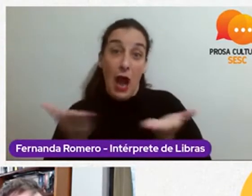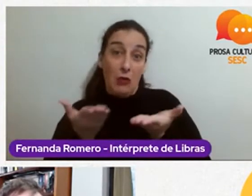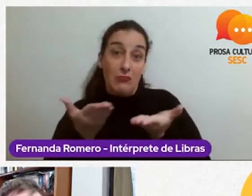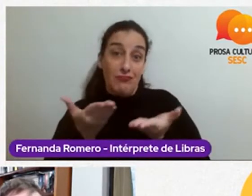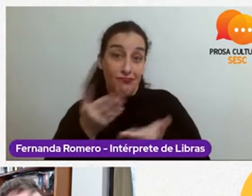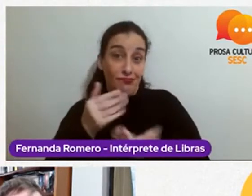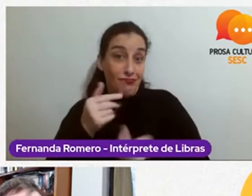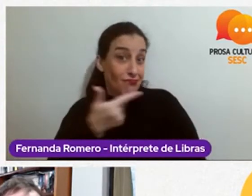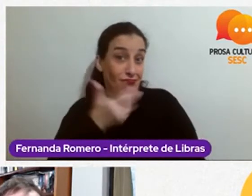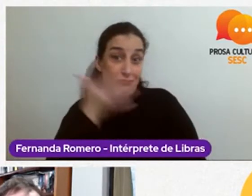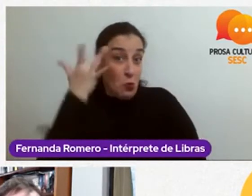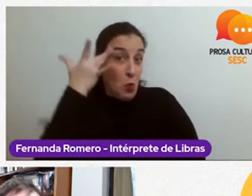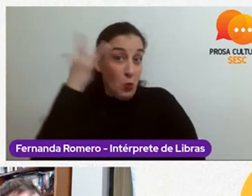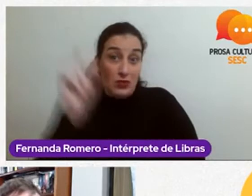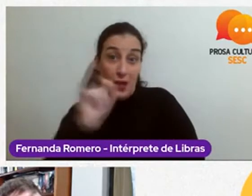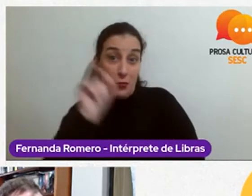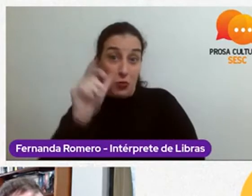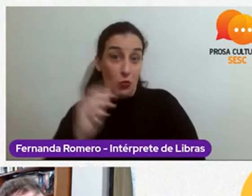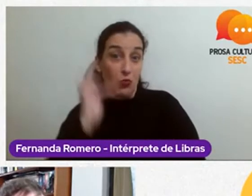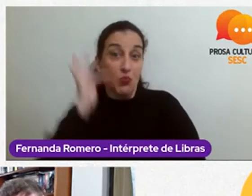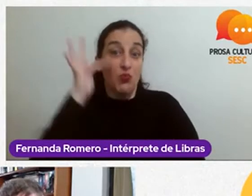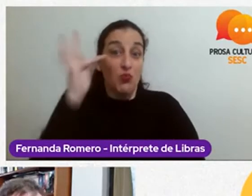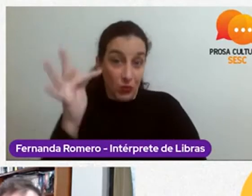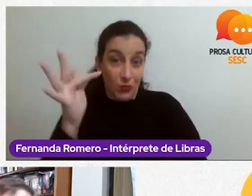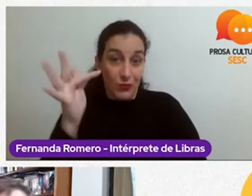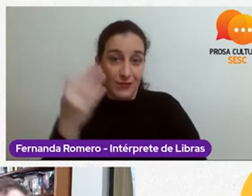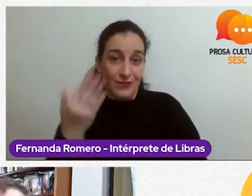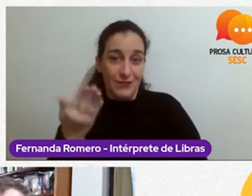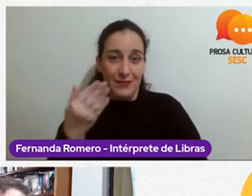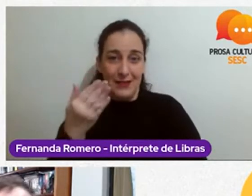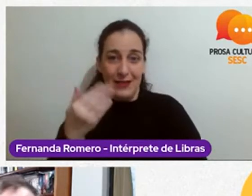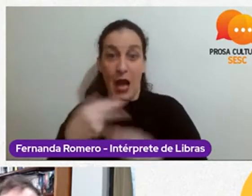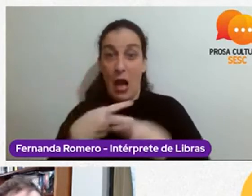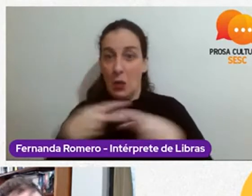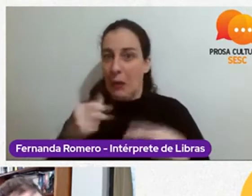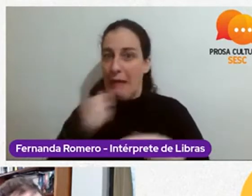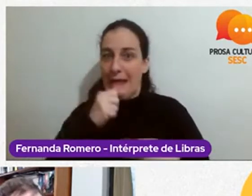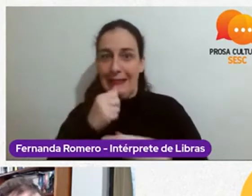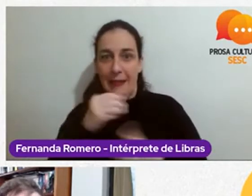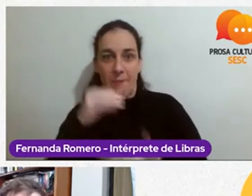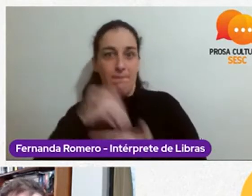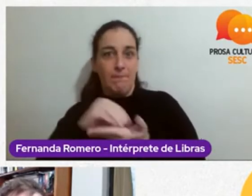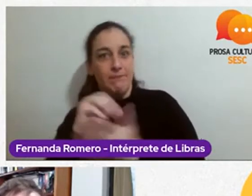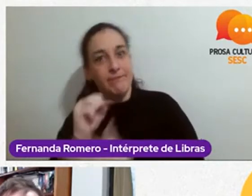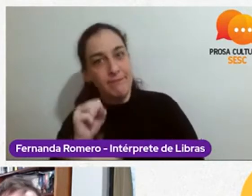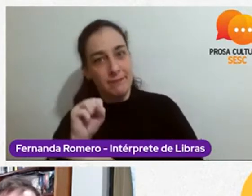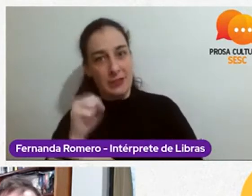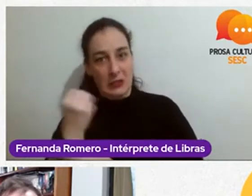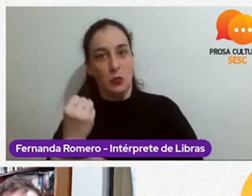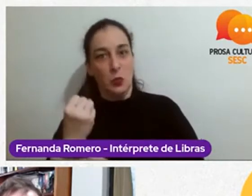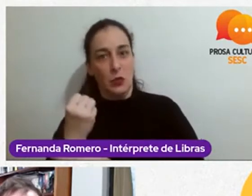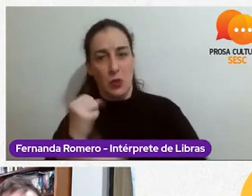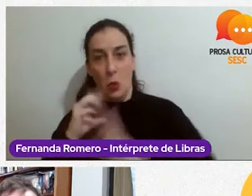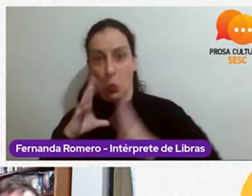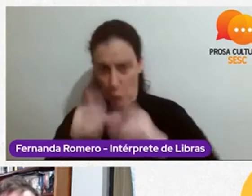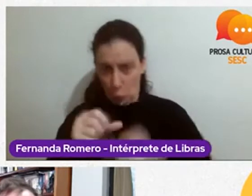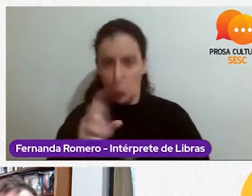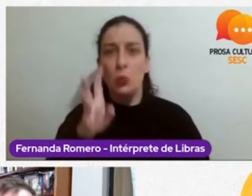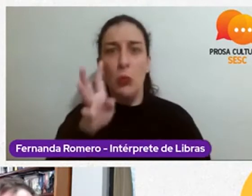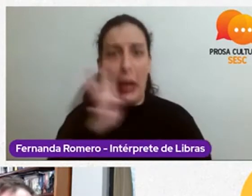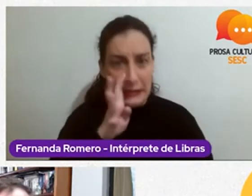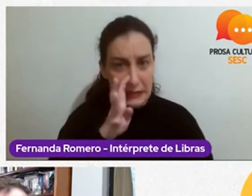previsão, porque as coisas ainda estão inseguras, enfim, todo mundo está acompanhando aí o